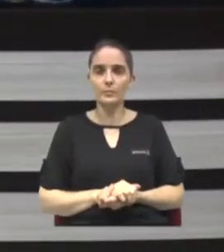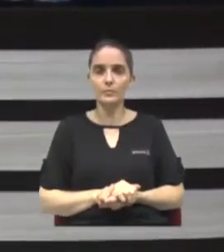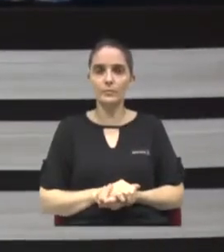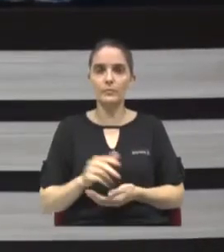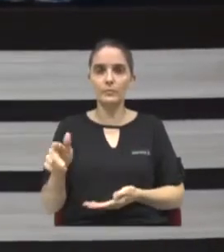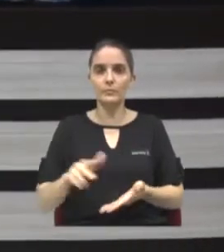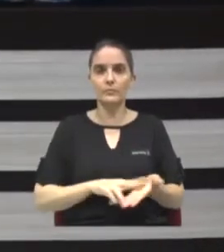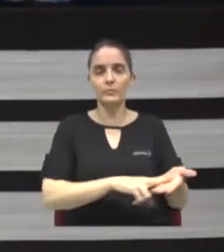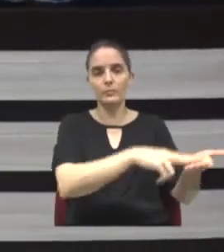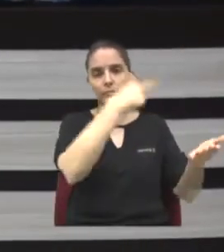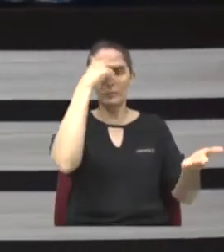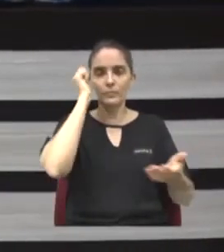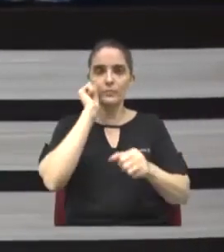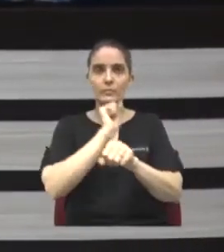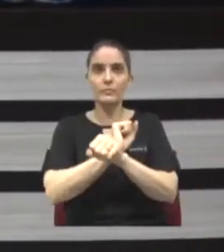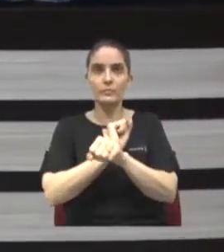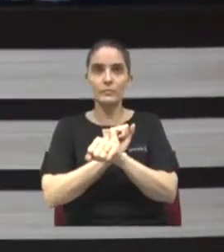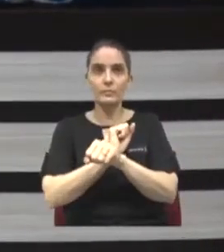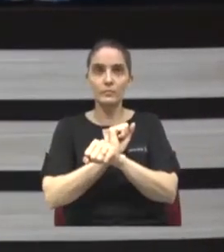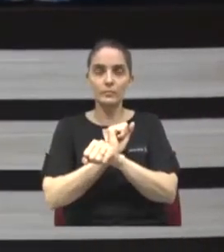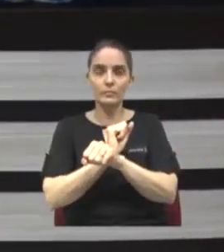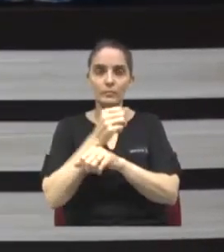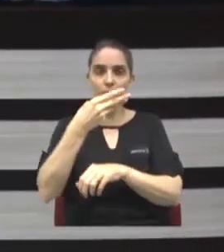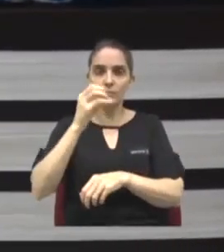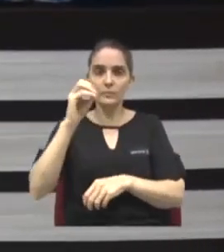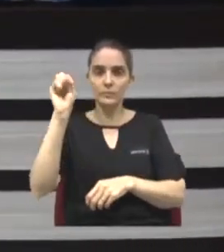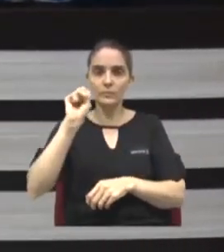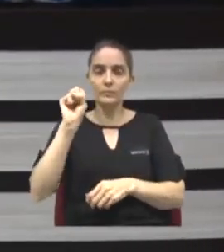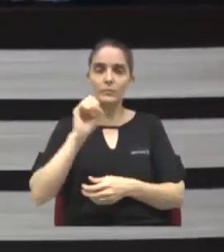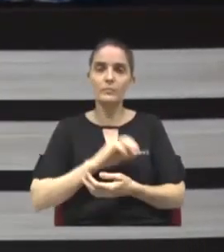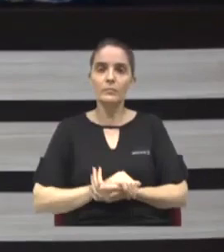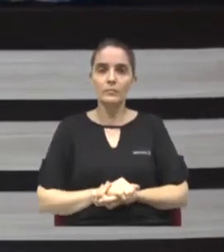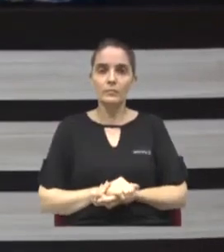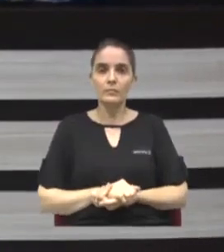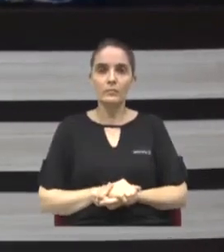Ao Executivo, suspenda a sessão por 30 segundos.